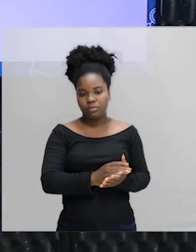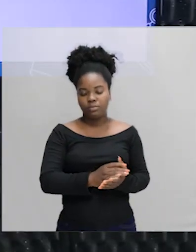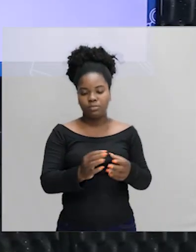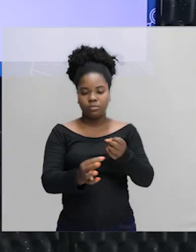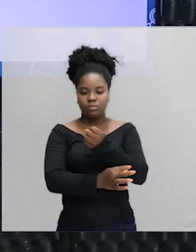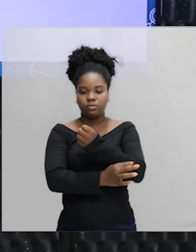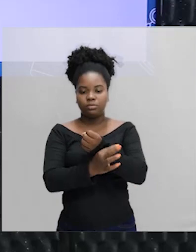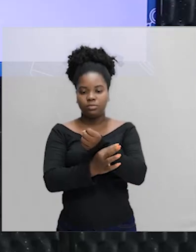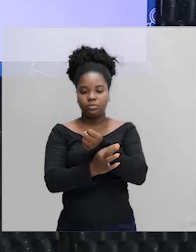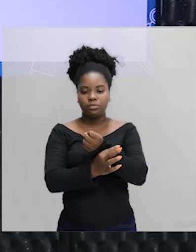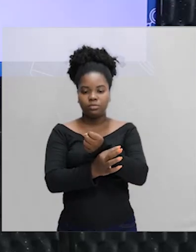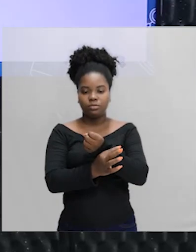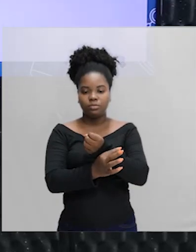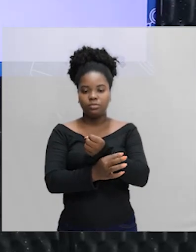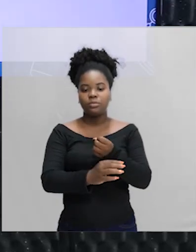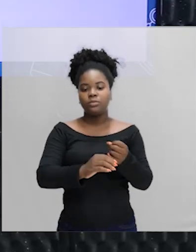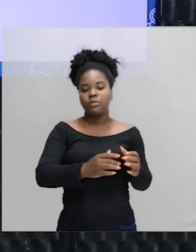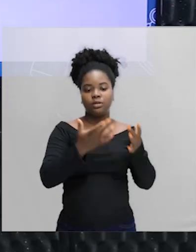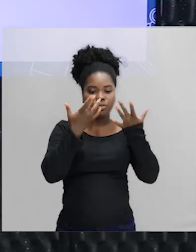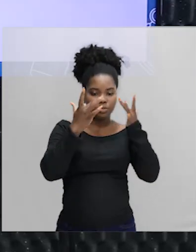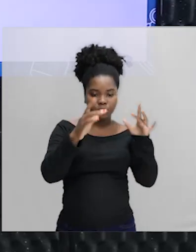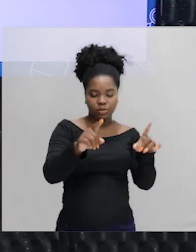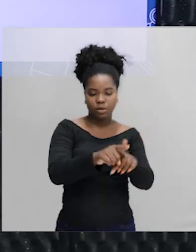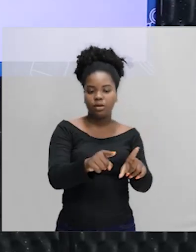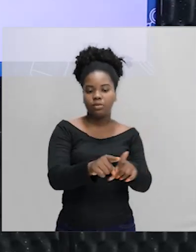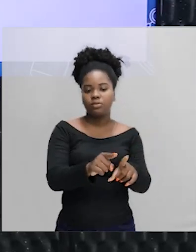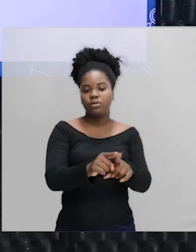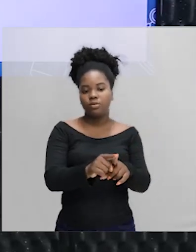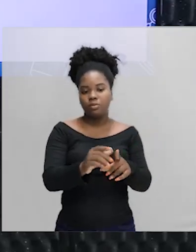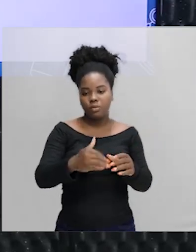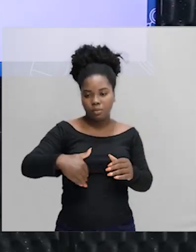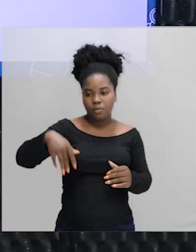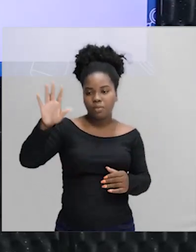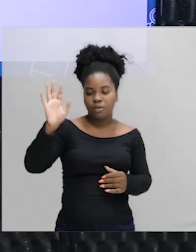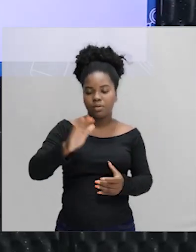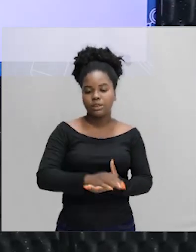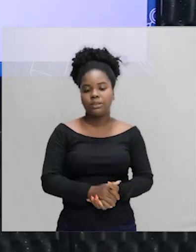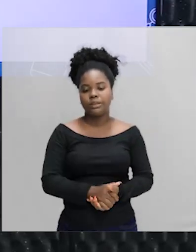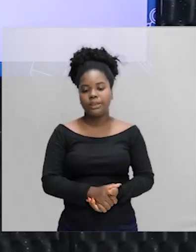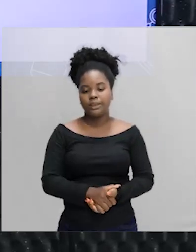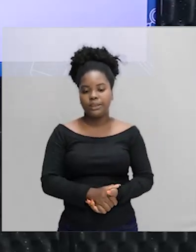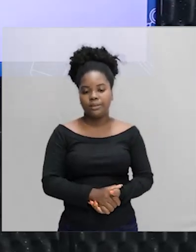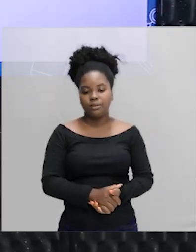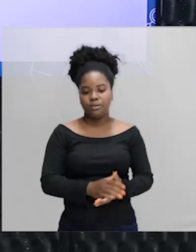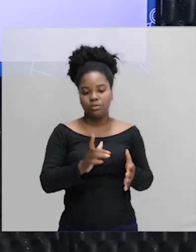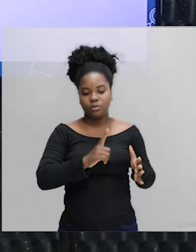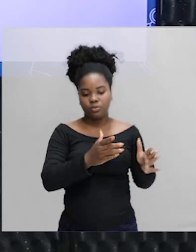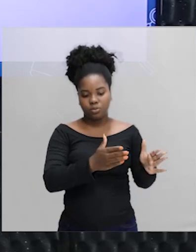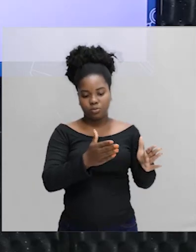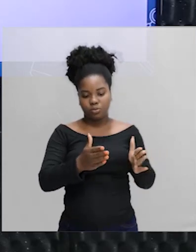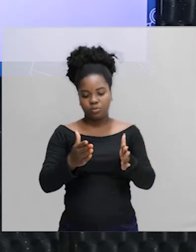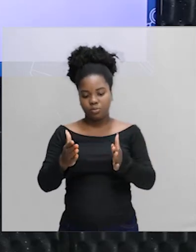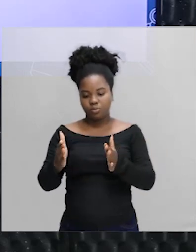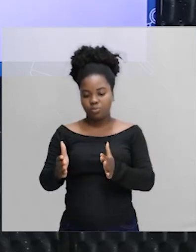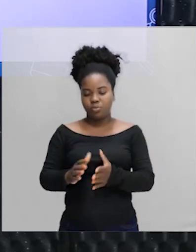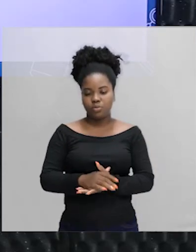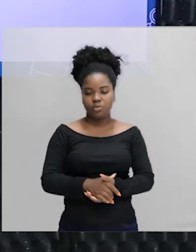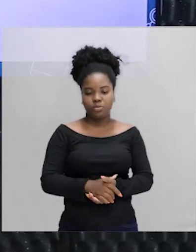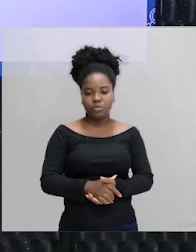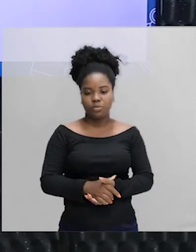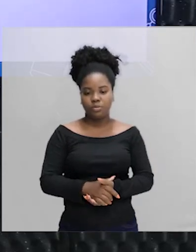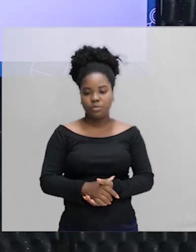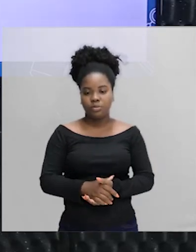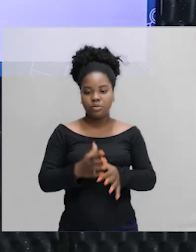temperatura é muito alta e a luminosidade é muito alta. E ela vai para um local, né? Pegando uma sequência em que nós temos